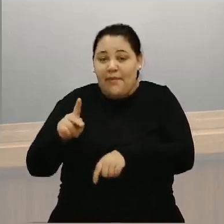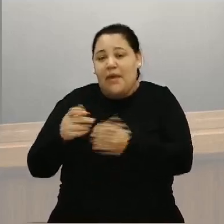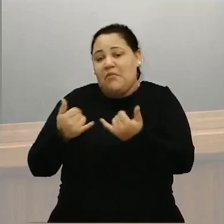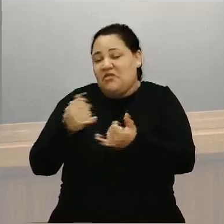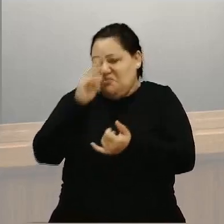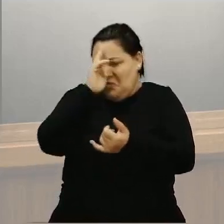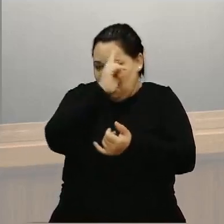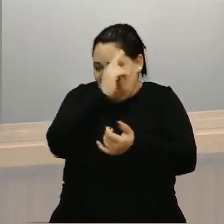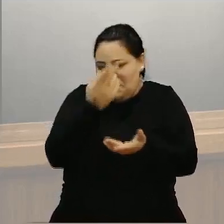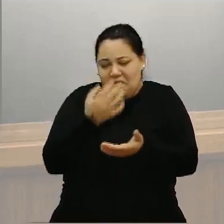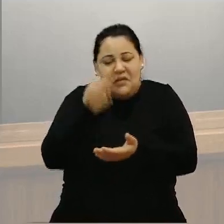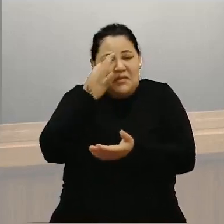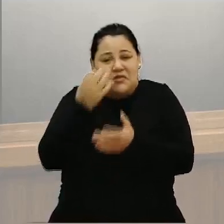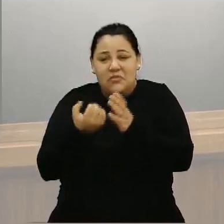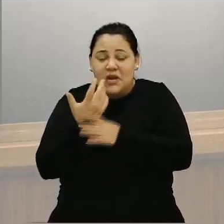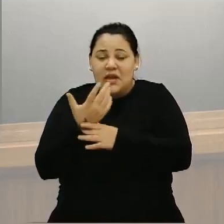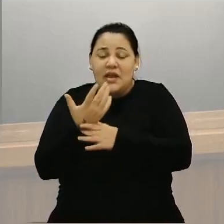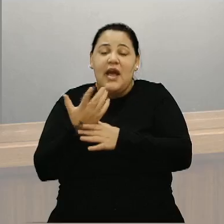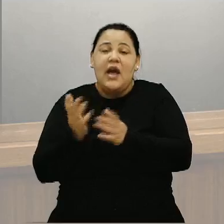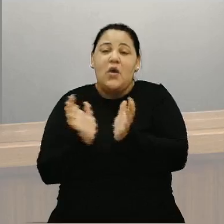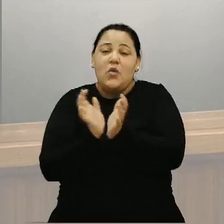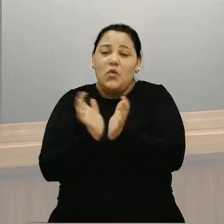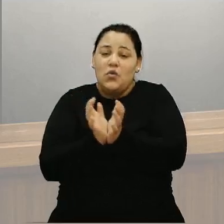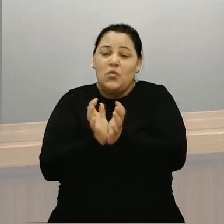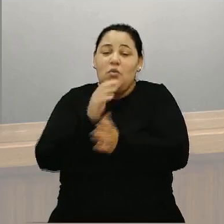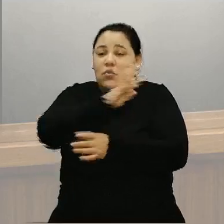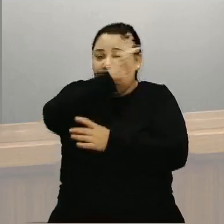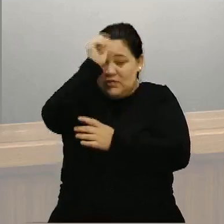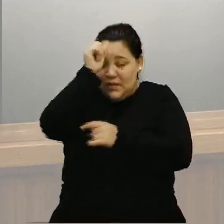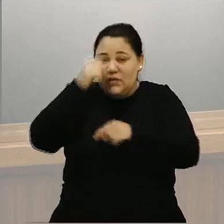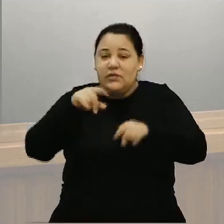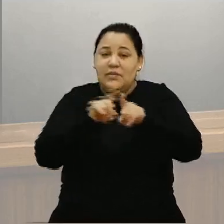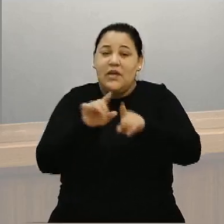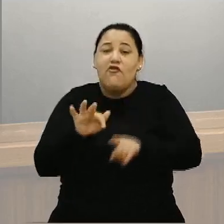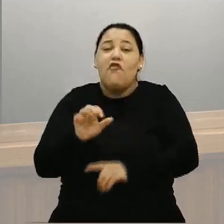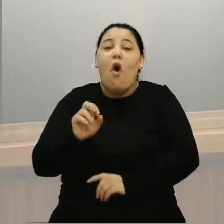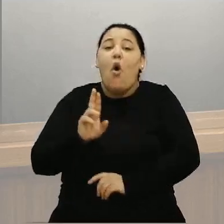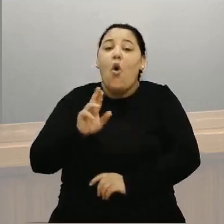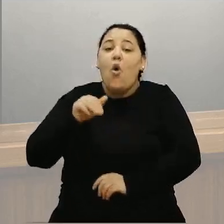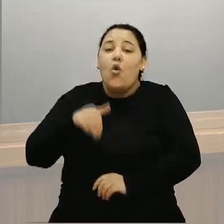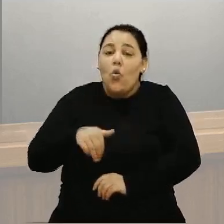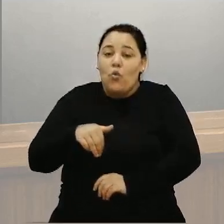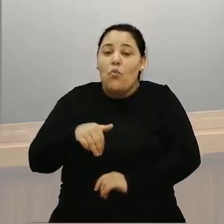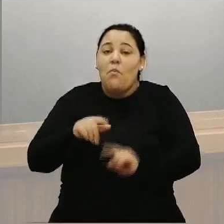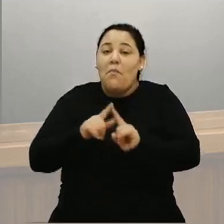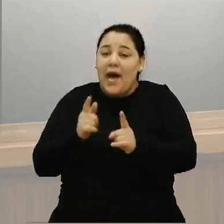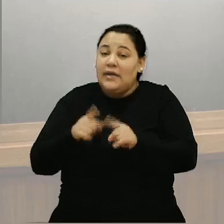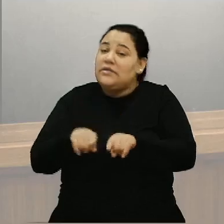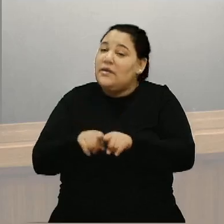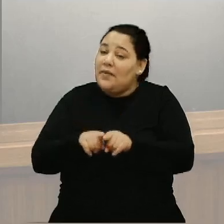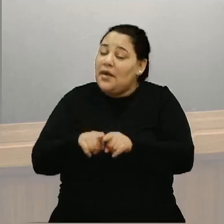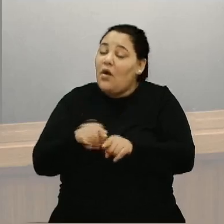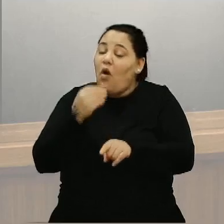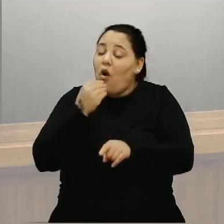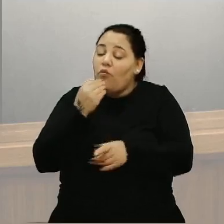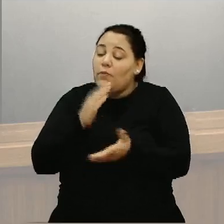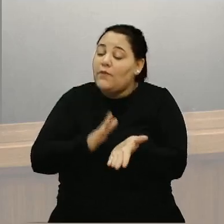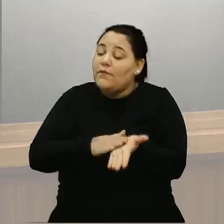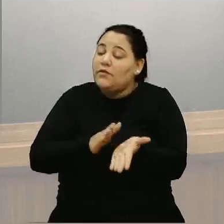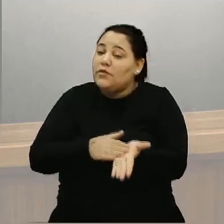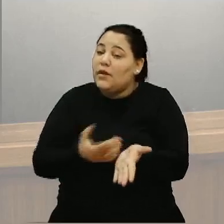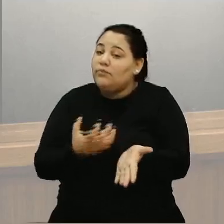presentes para formar o Fórum Municipal, mas também para pressionar, de uma forma democrática, que o